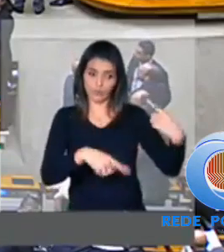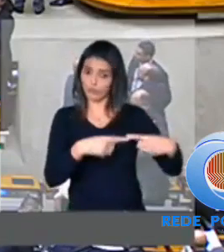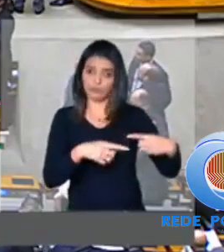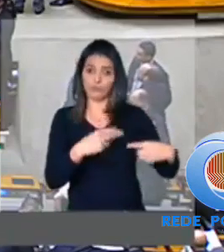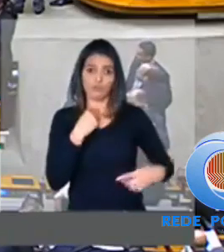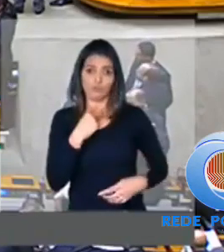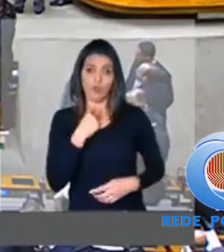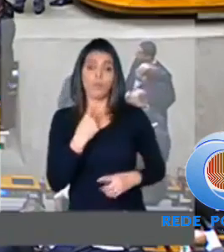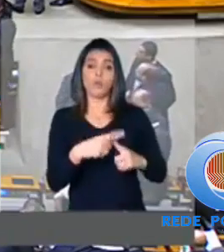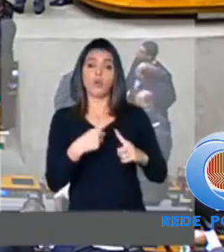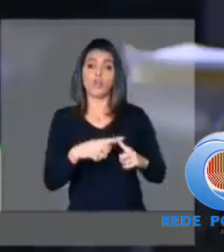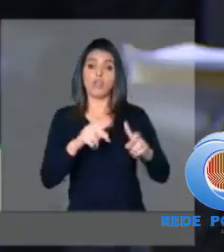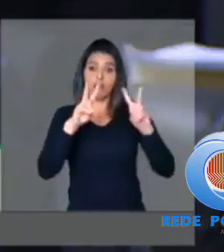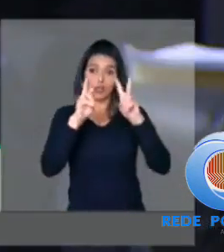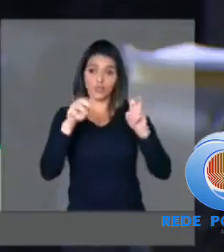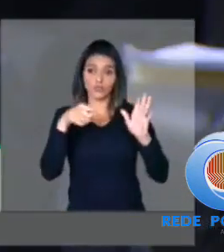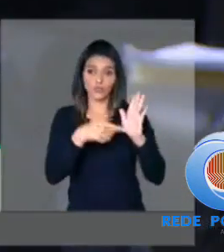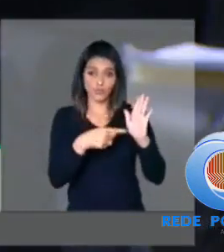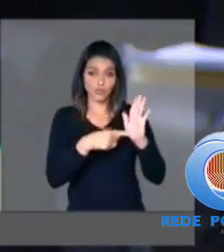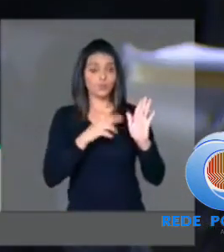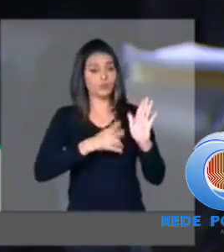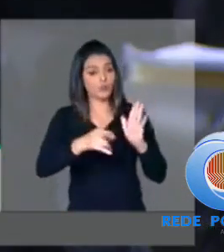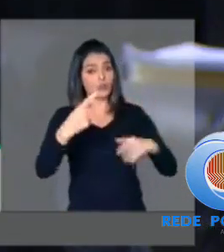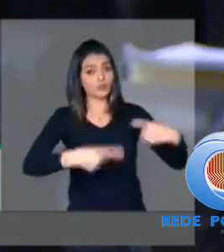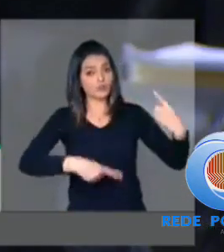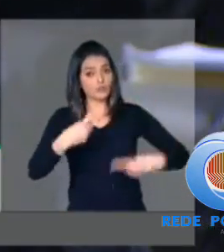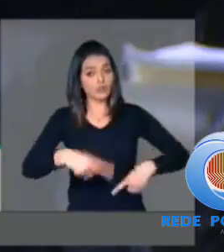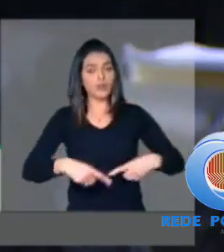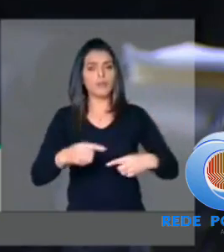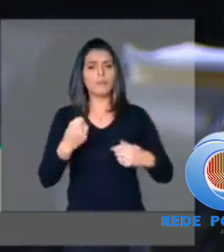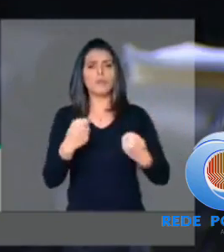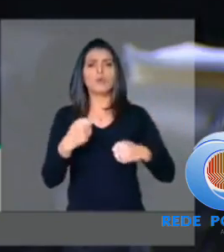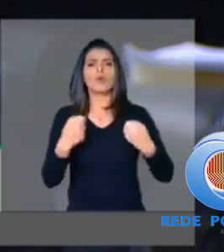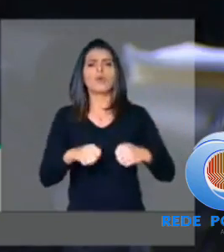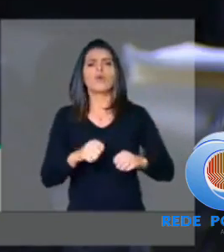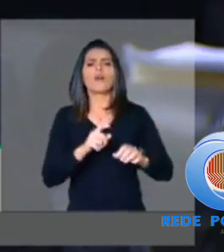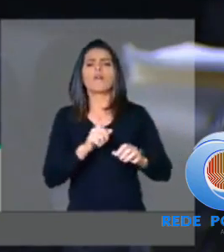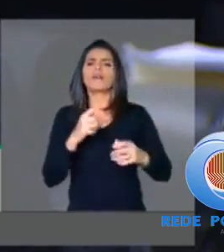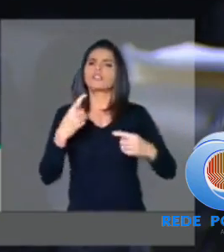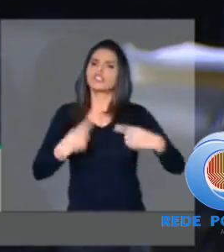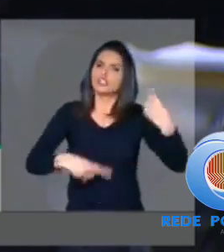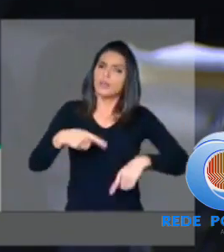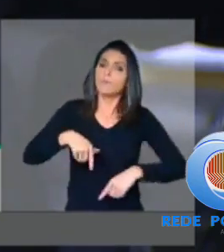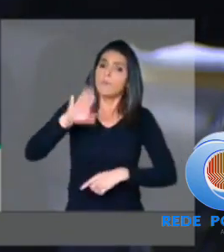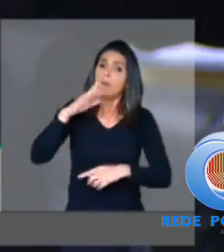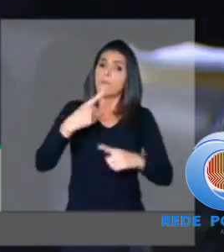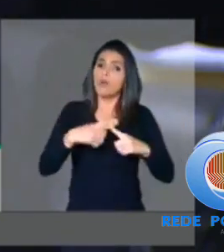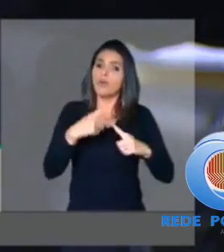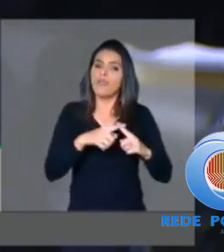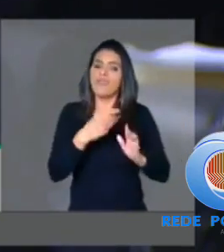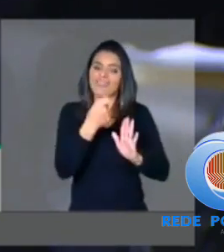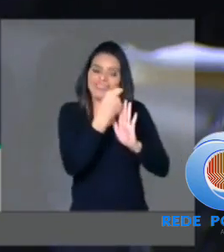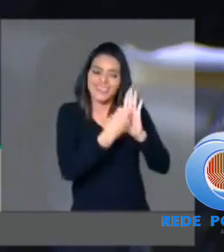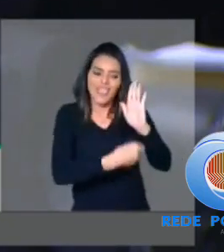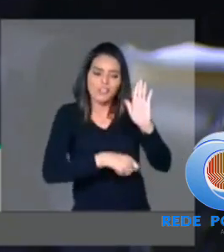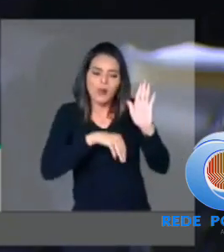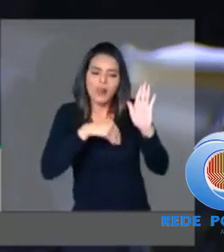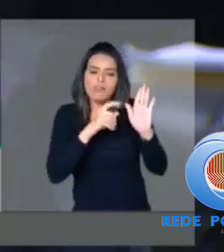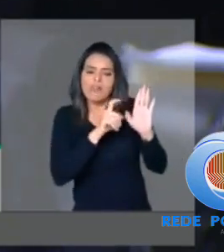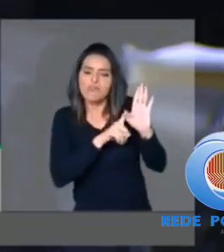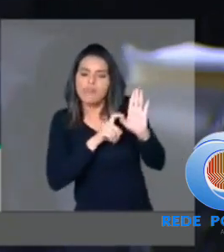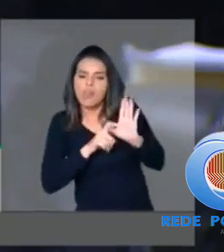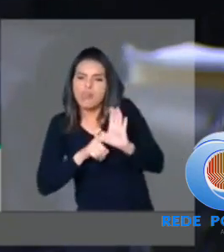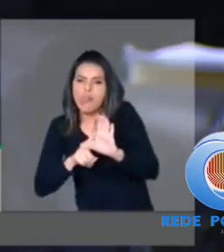Essa é uma matéria complexa, já se disse aqui que ela veio recheada de jabutis e fala-se